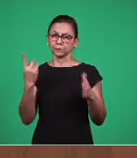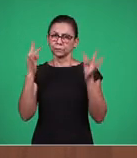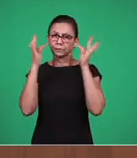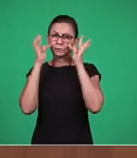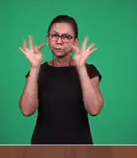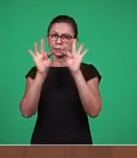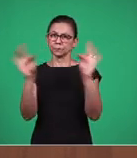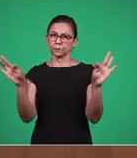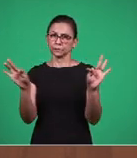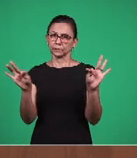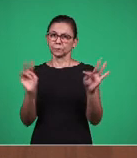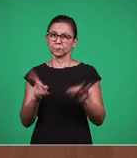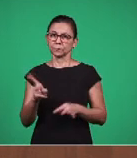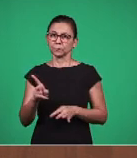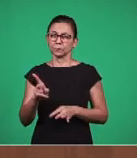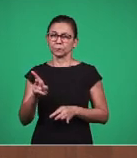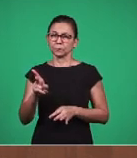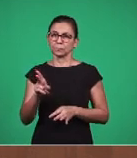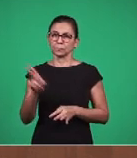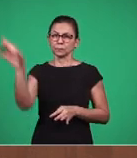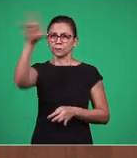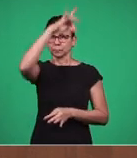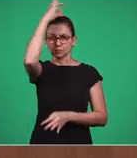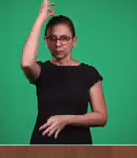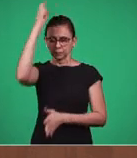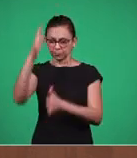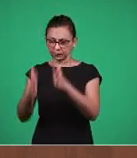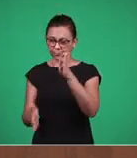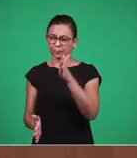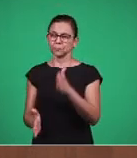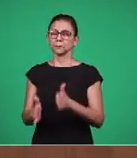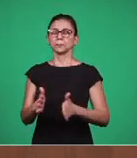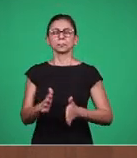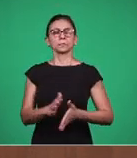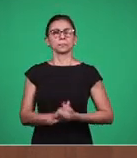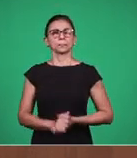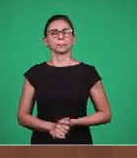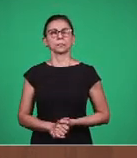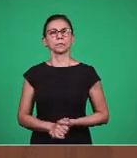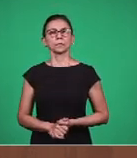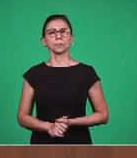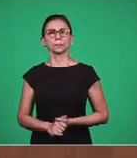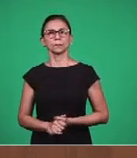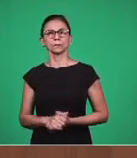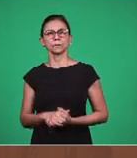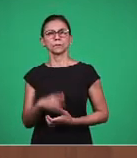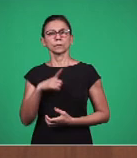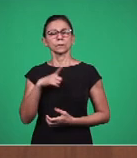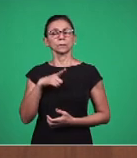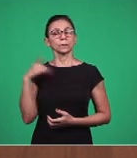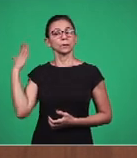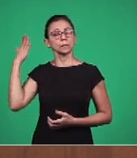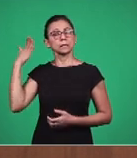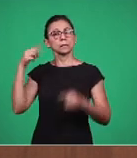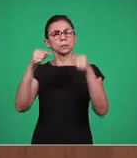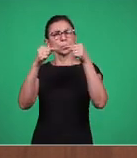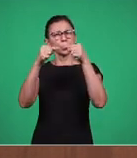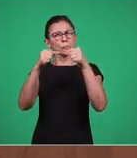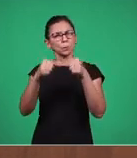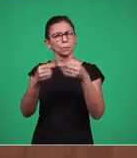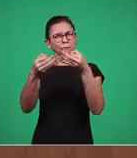desse derramamento do Espírito. Temos uma mensagem que está relacionada com a vinda do Senhor